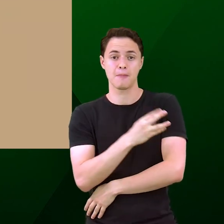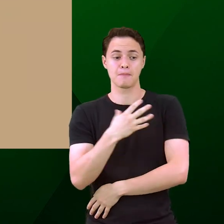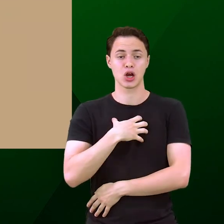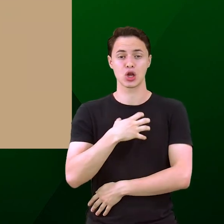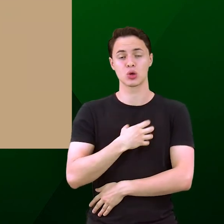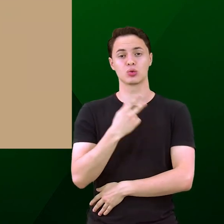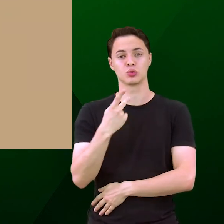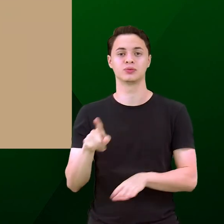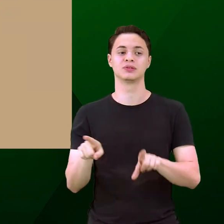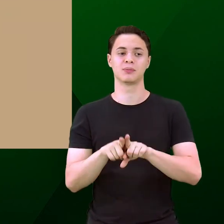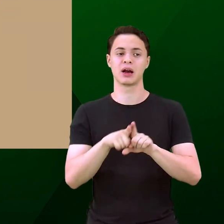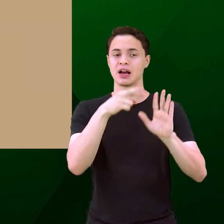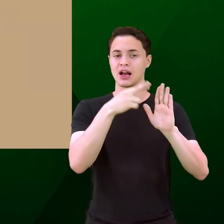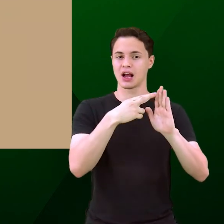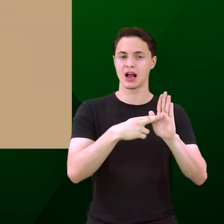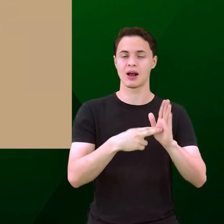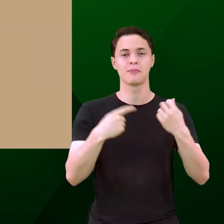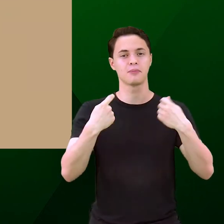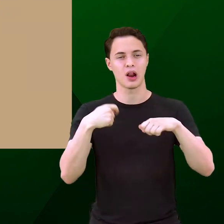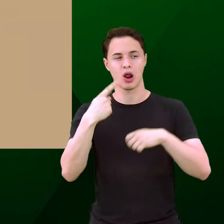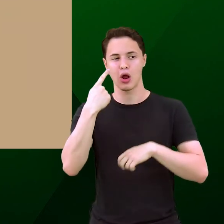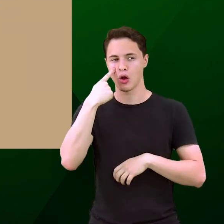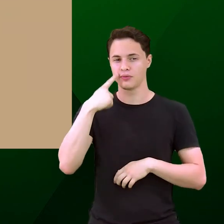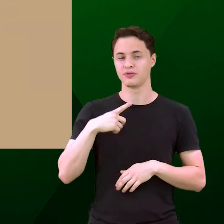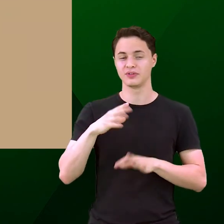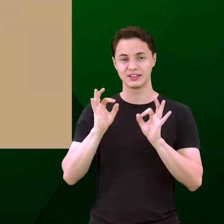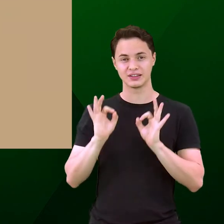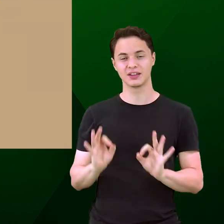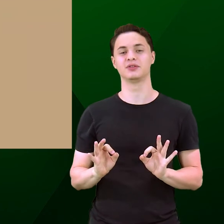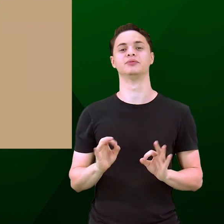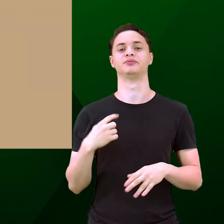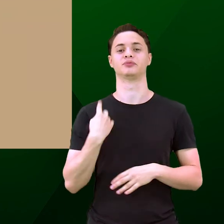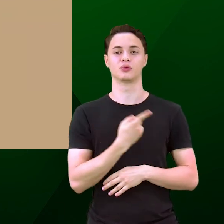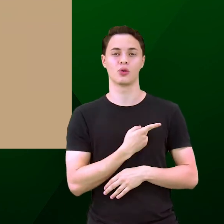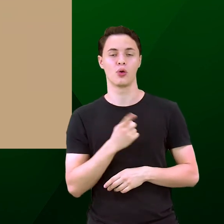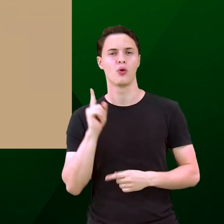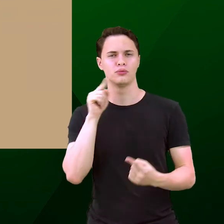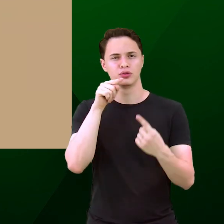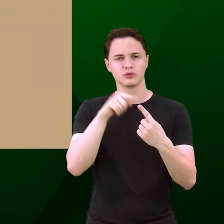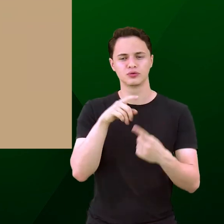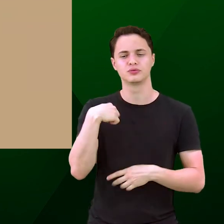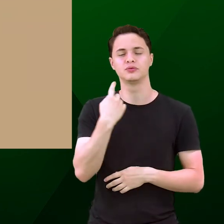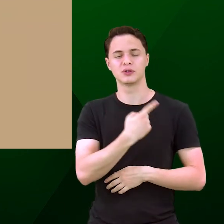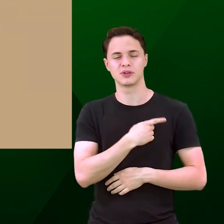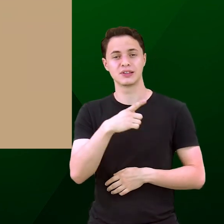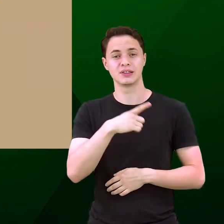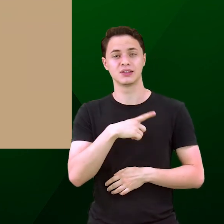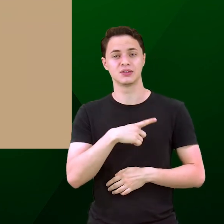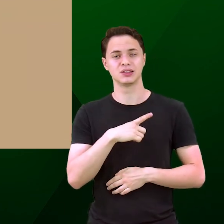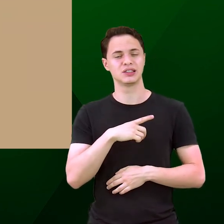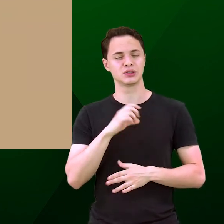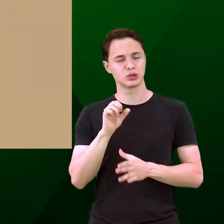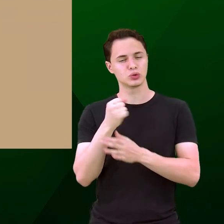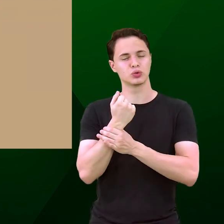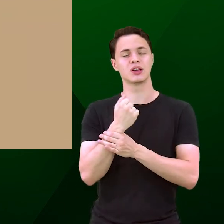124 e depois faz o solto, que é o trote leve. Tá? Aqui a planilha, peguei um exemplo da planilha